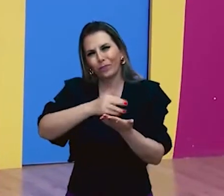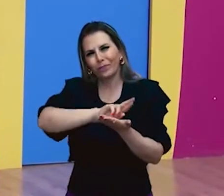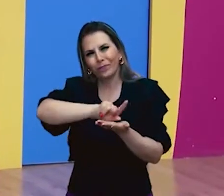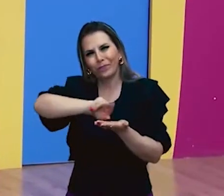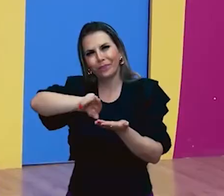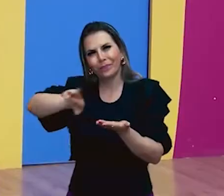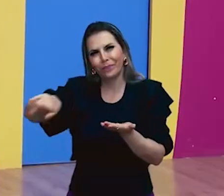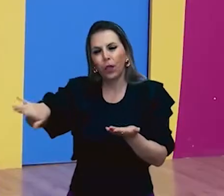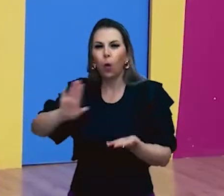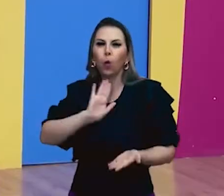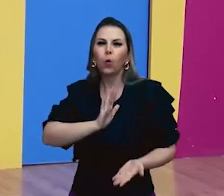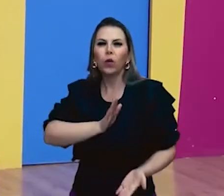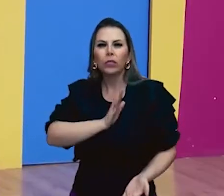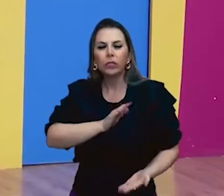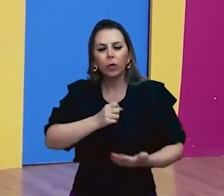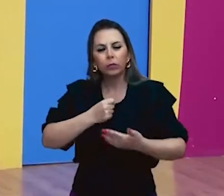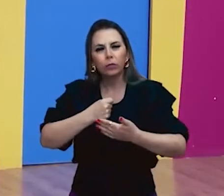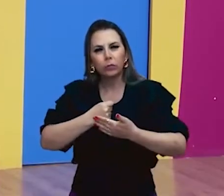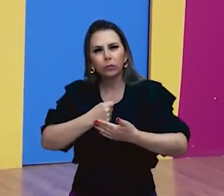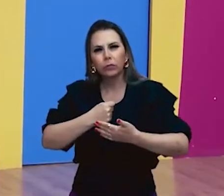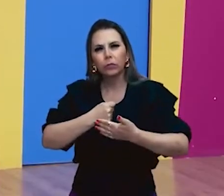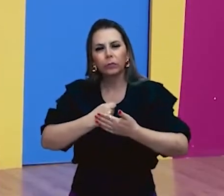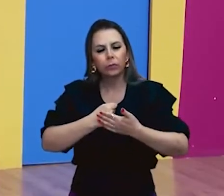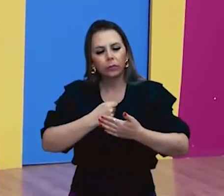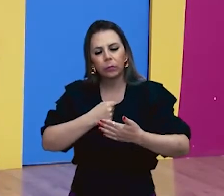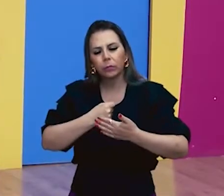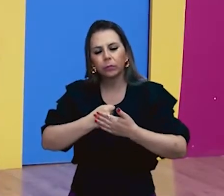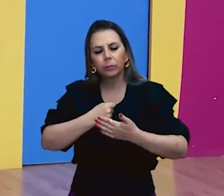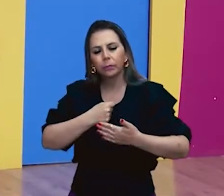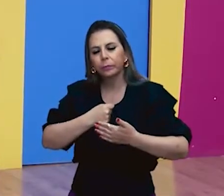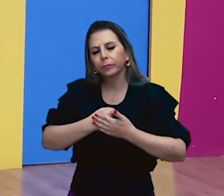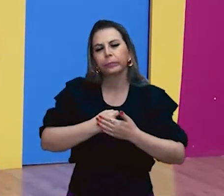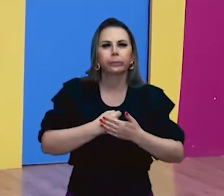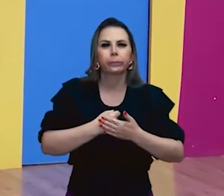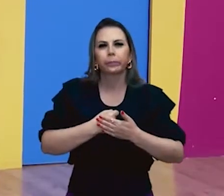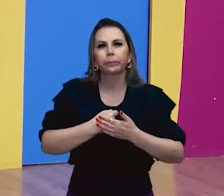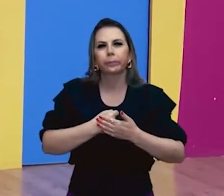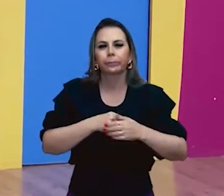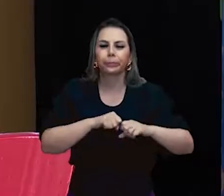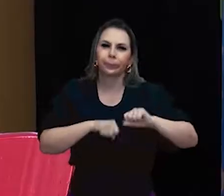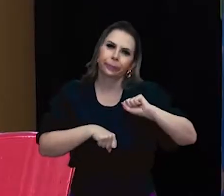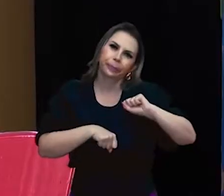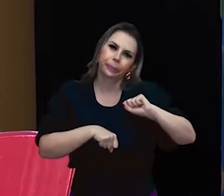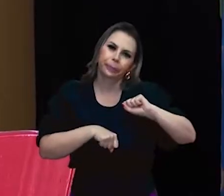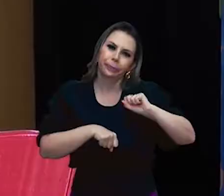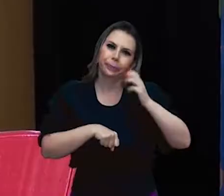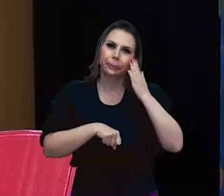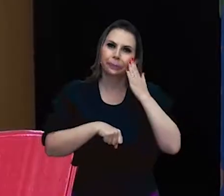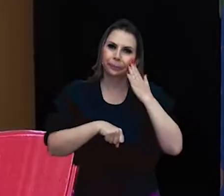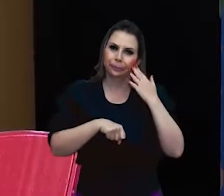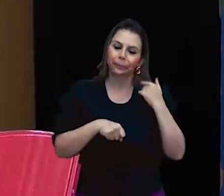remédios. Aí o coração foi ficando fraquinho, fraquinho, e parou.